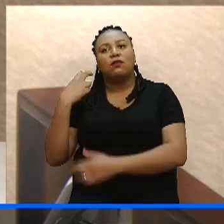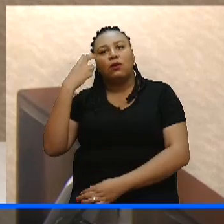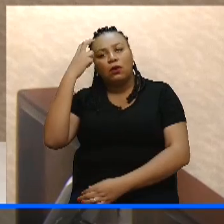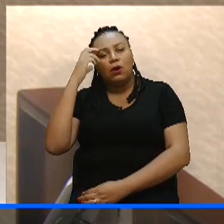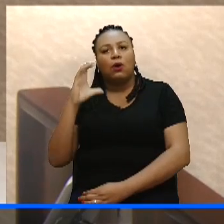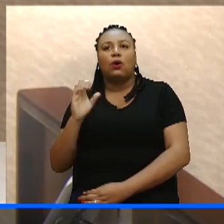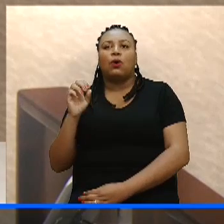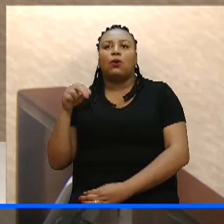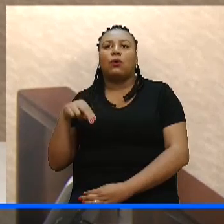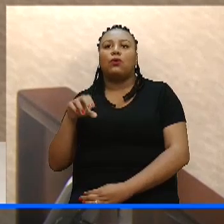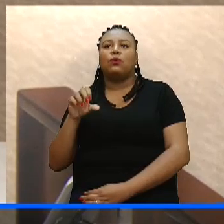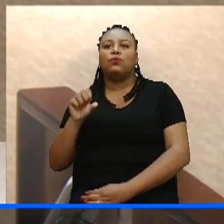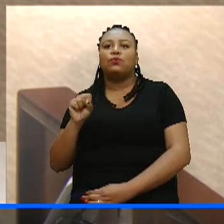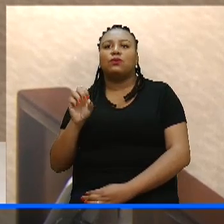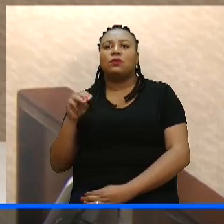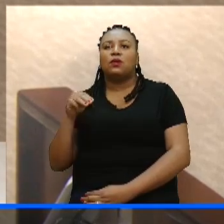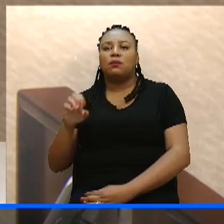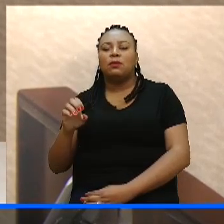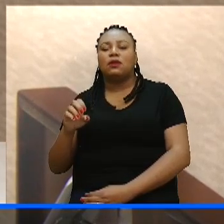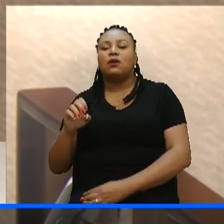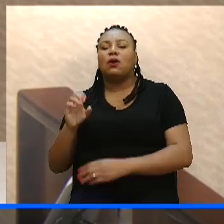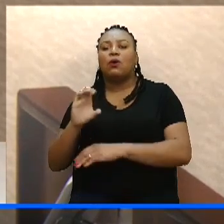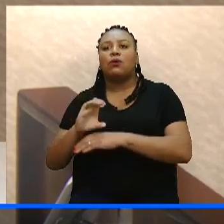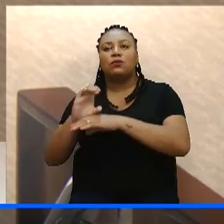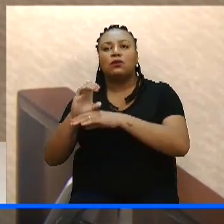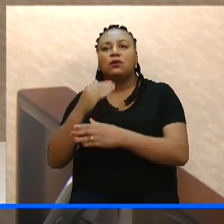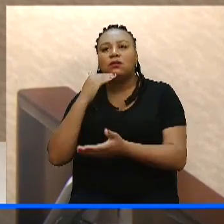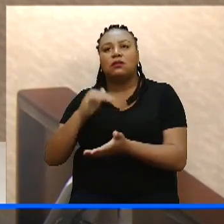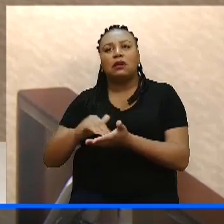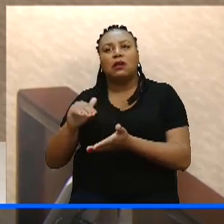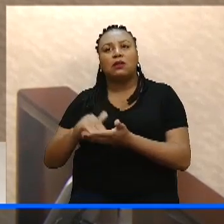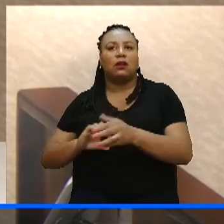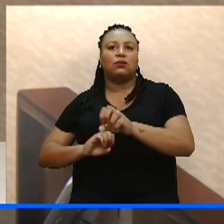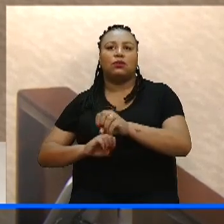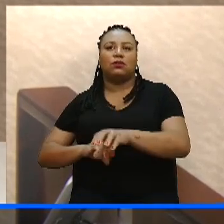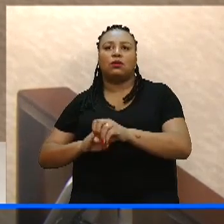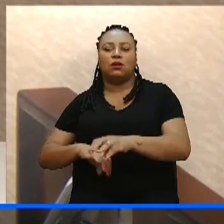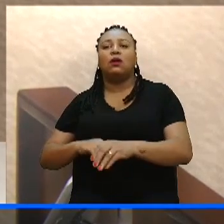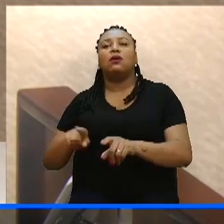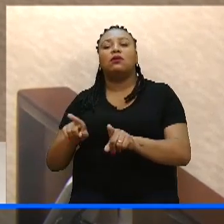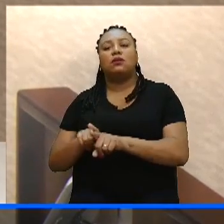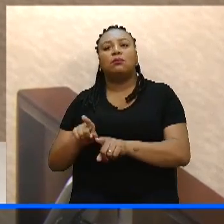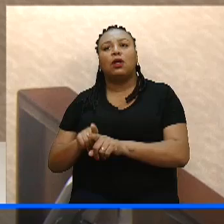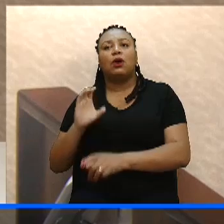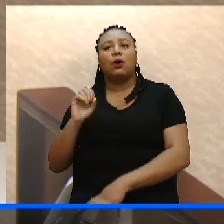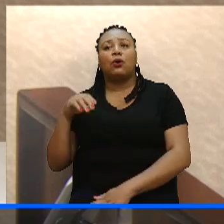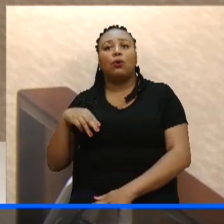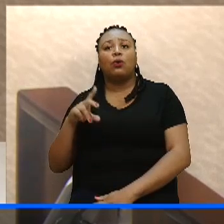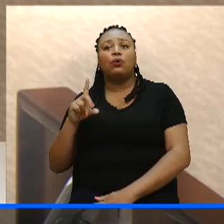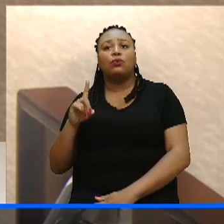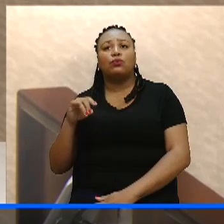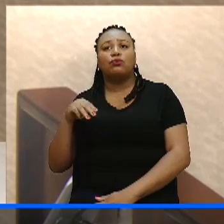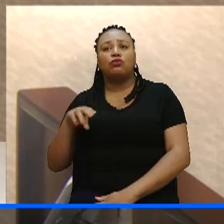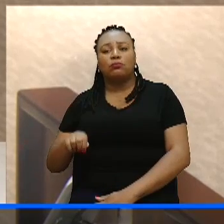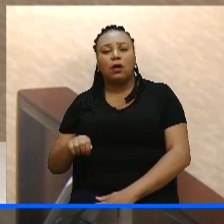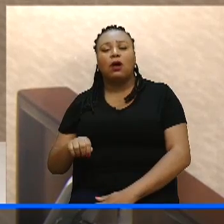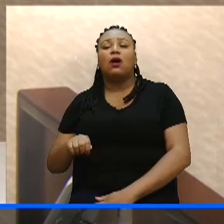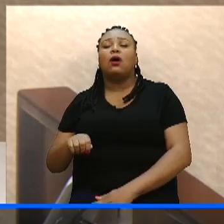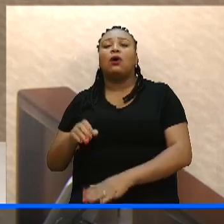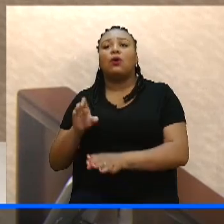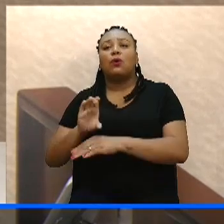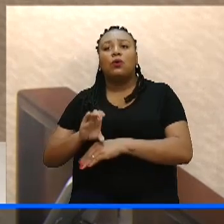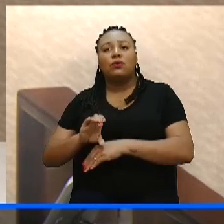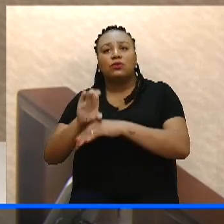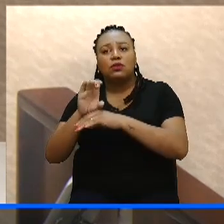um conselho dos secretários municipais de educação e o condiloma conselho de dirigentes municipais